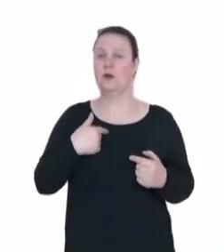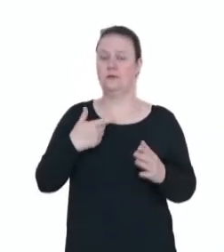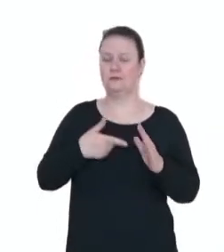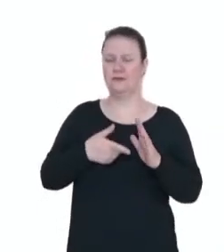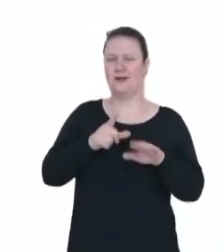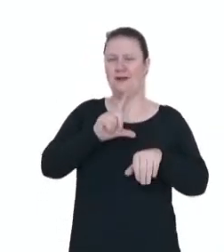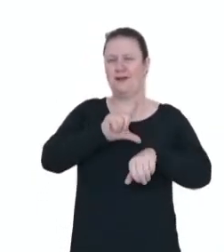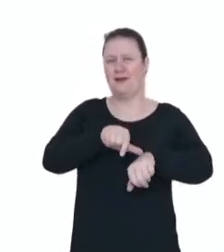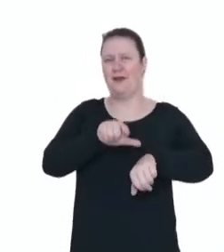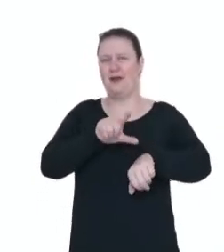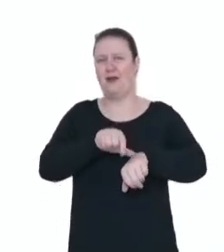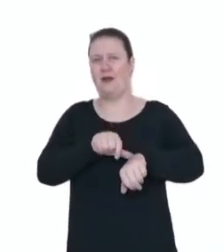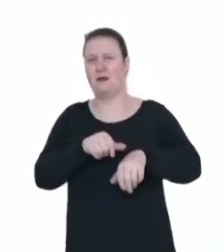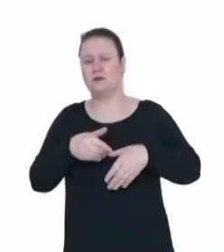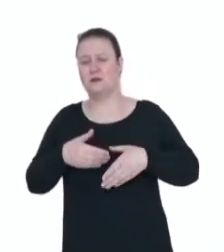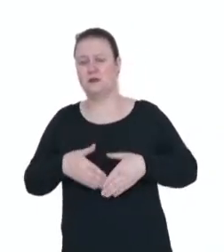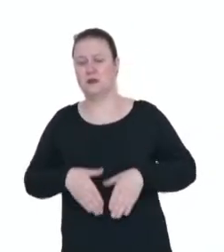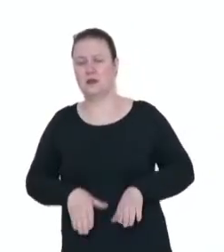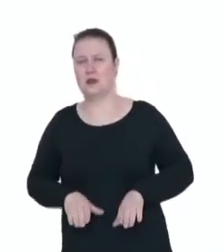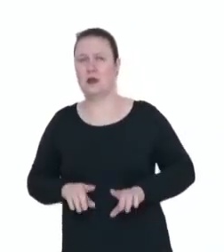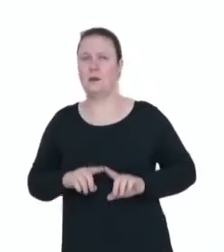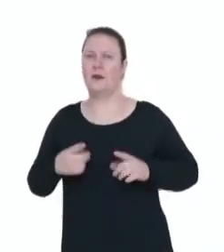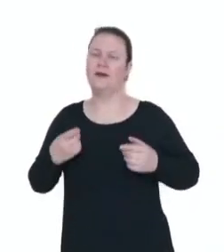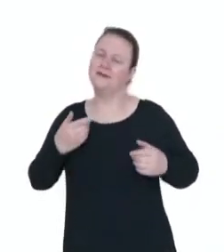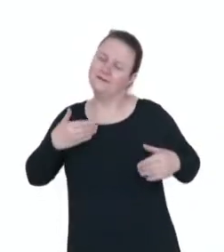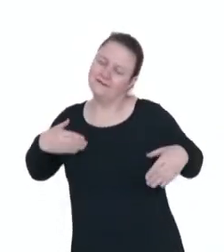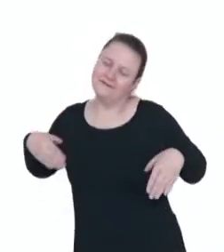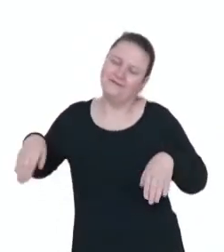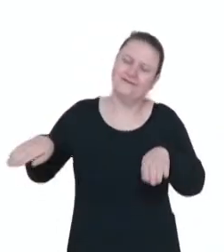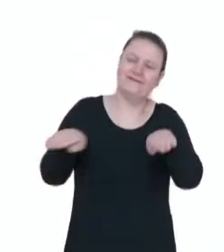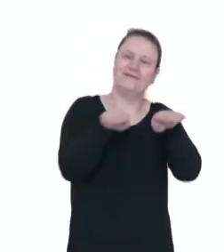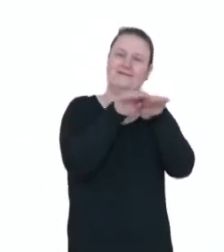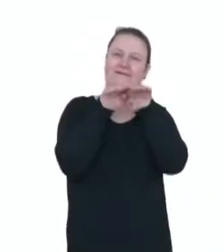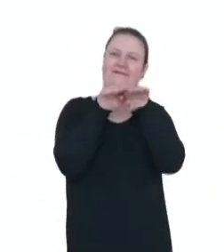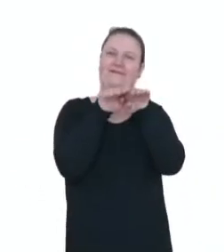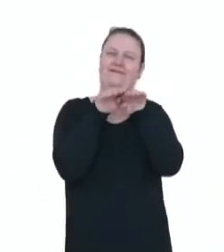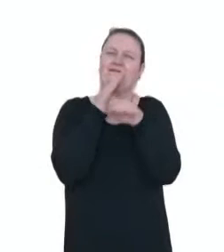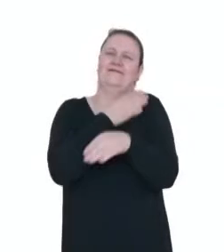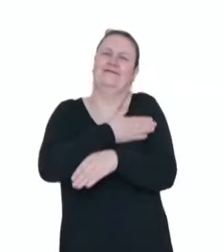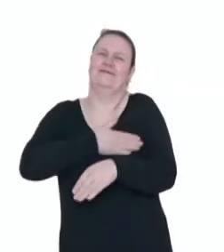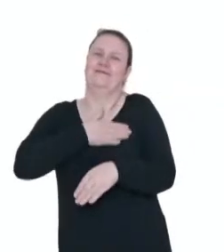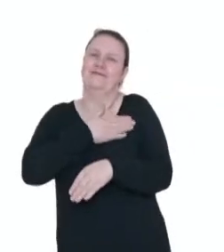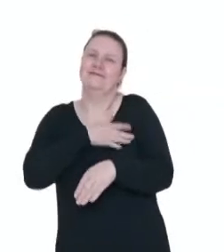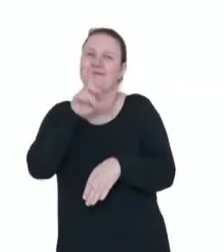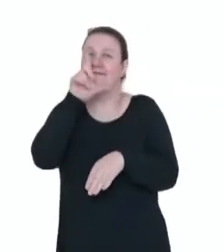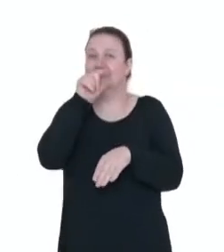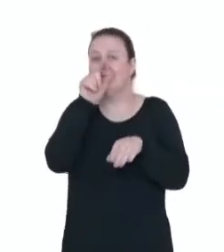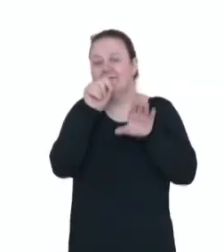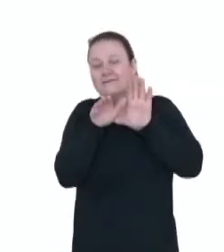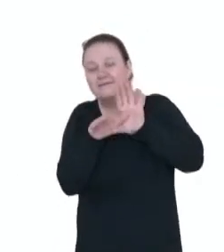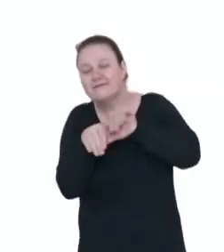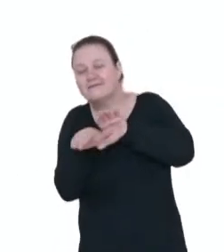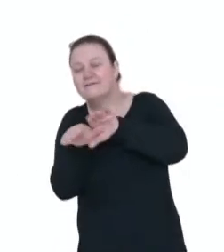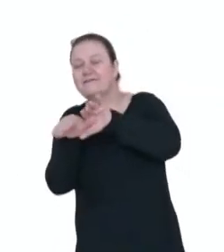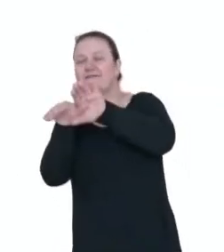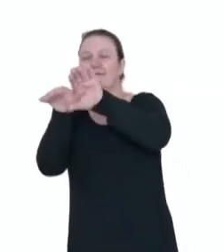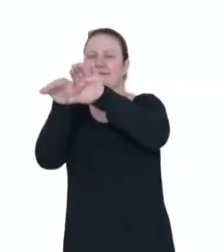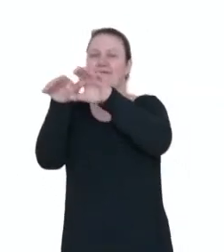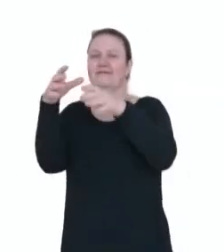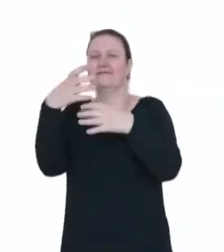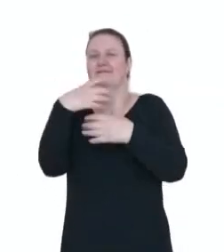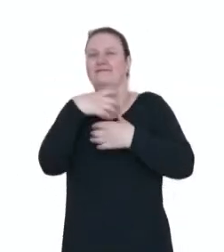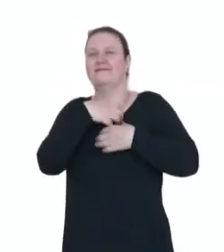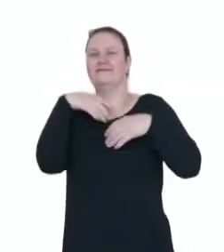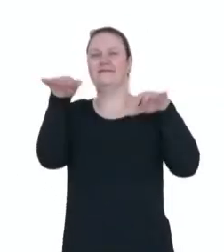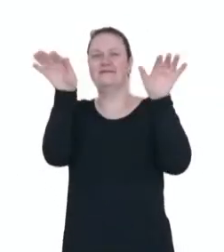fui aparelhado para gostar de passarinhos. Tenho abundância de ser feliz por isso.